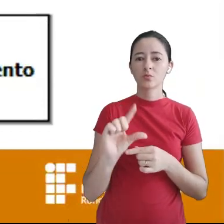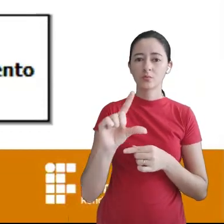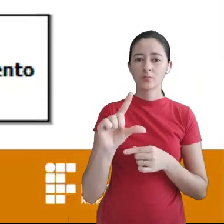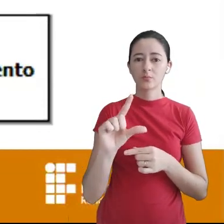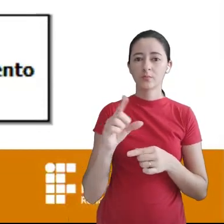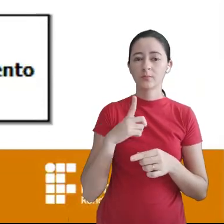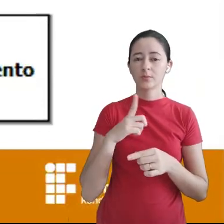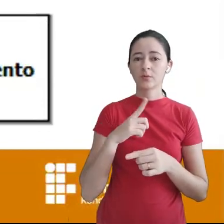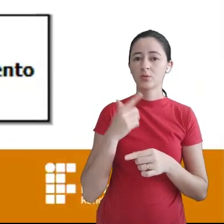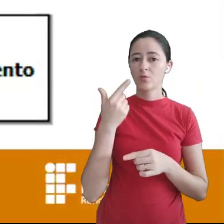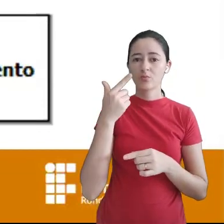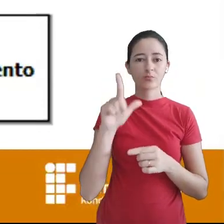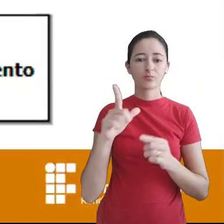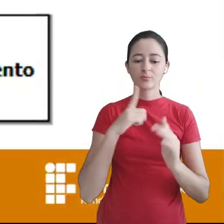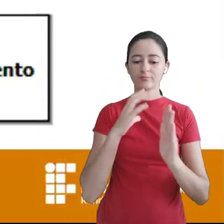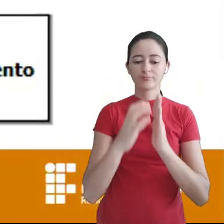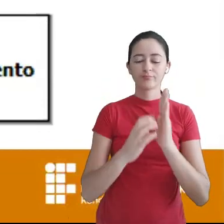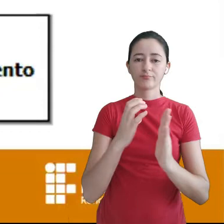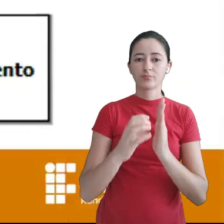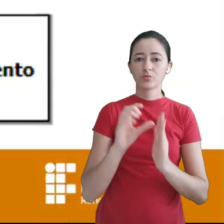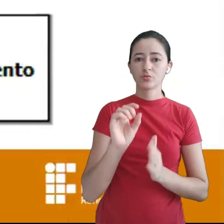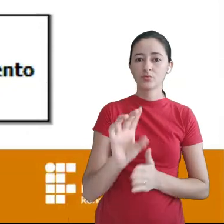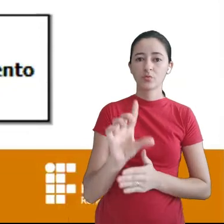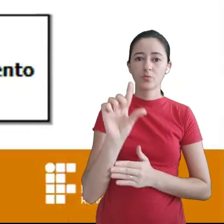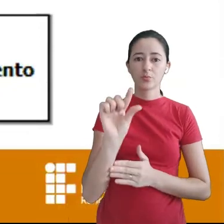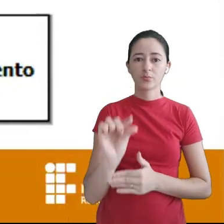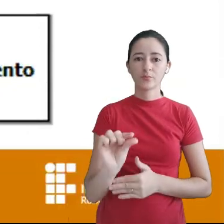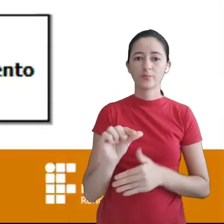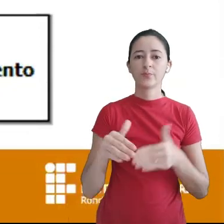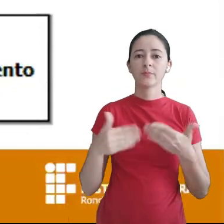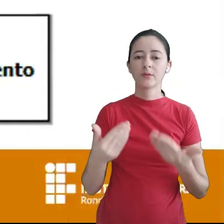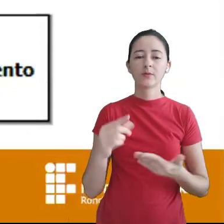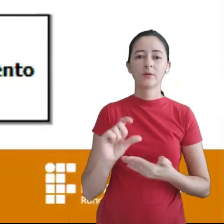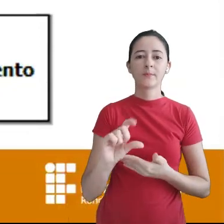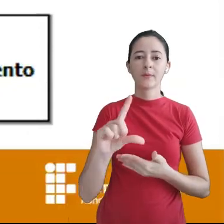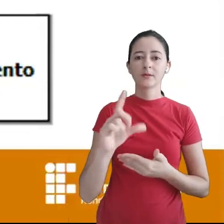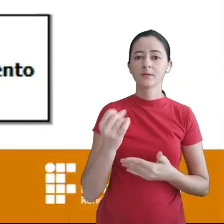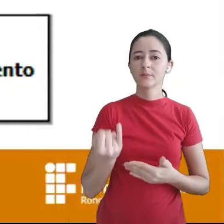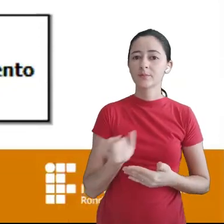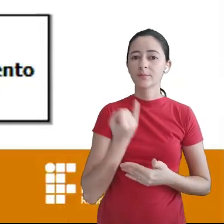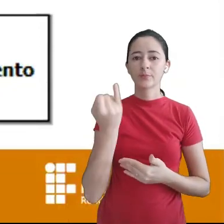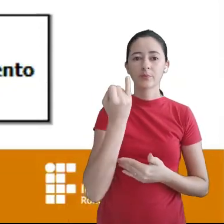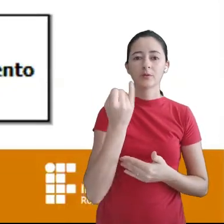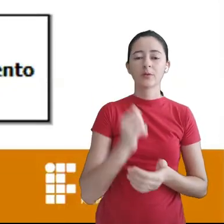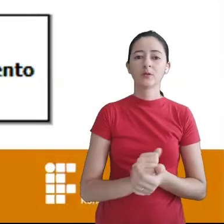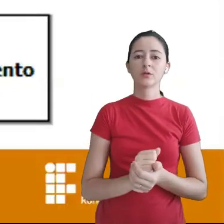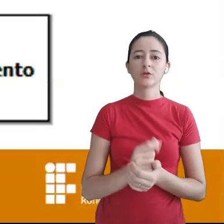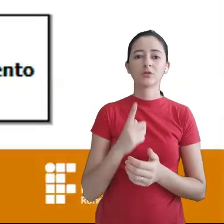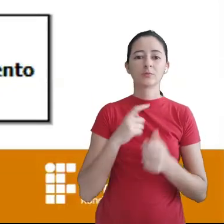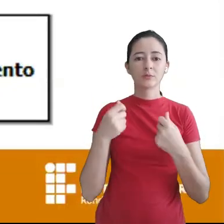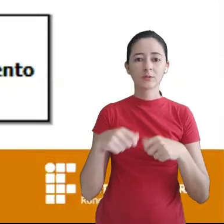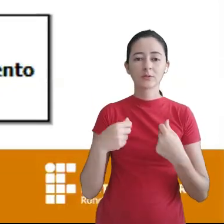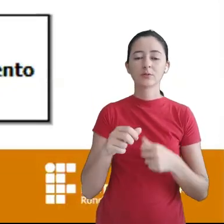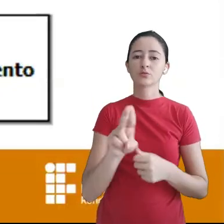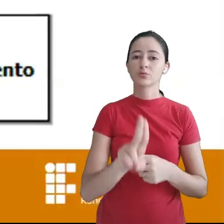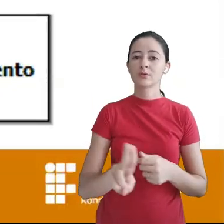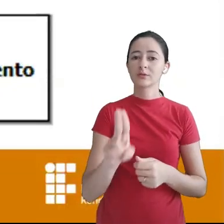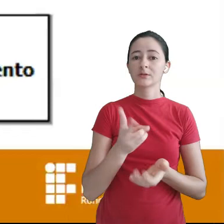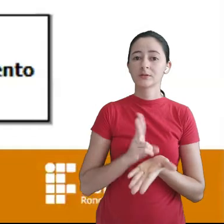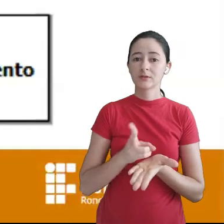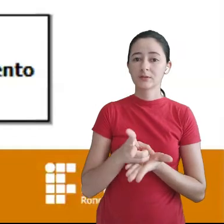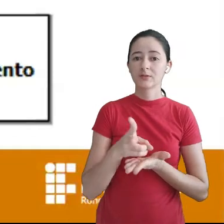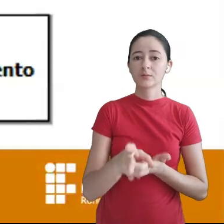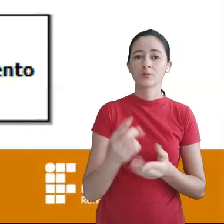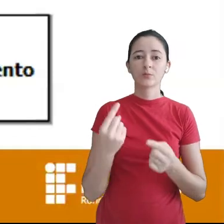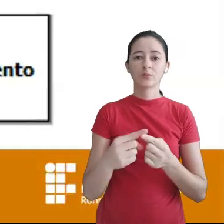banco de dados só com a máxima. Mas você não consegue fazer um projeto de banco de dados só com a mínima. Tá? Então, a máxima é muito importante. Não pode